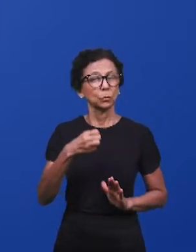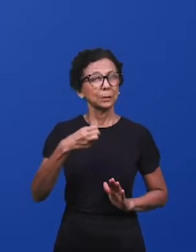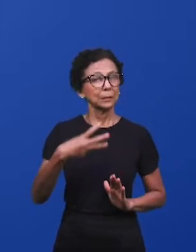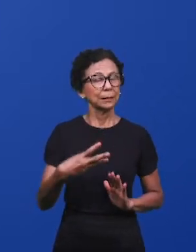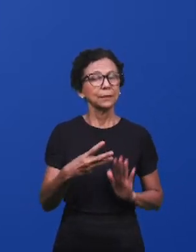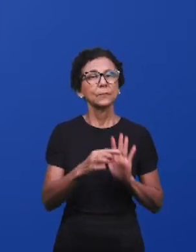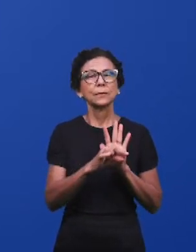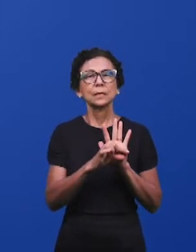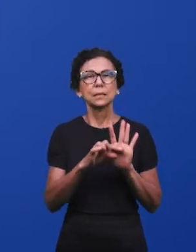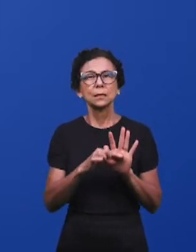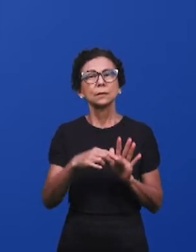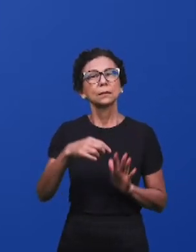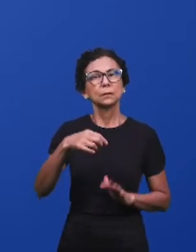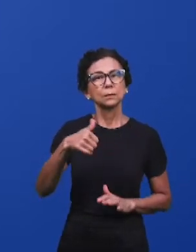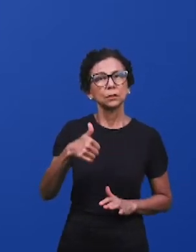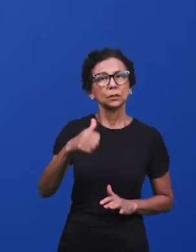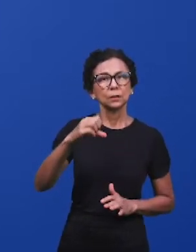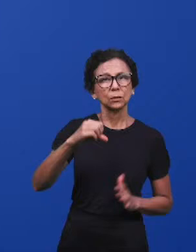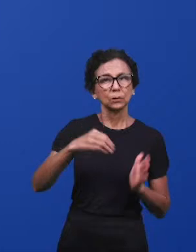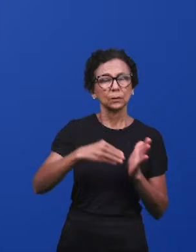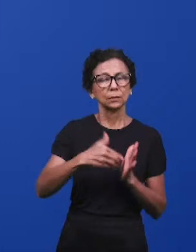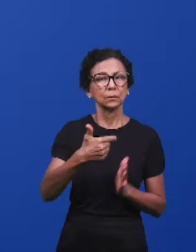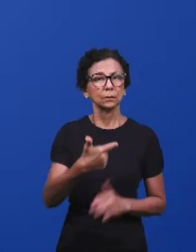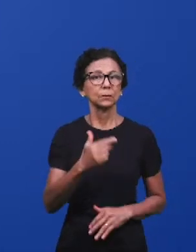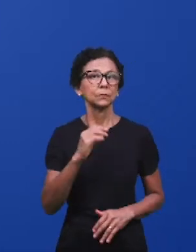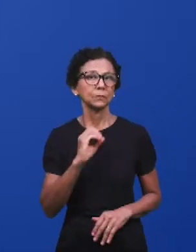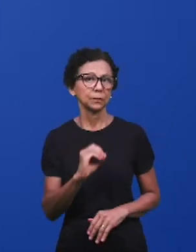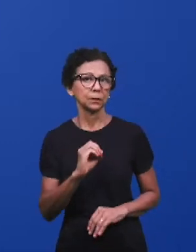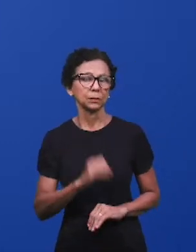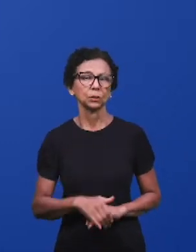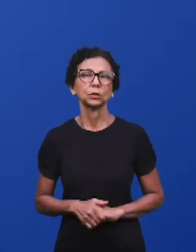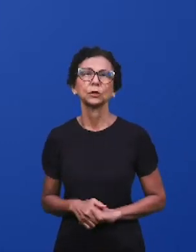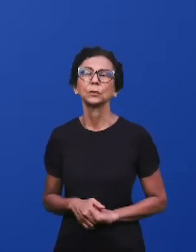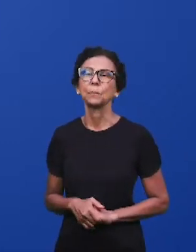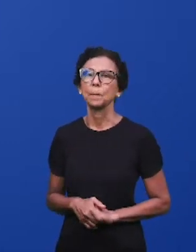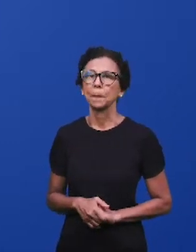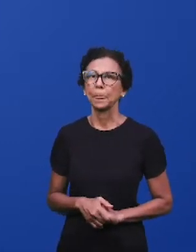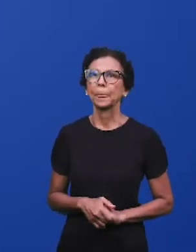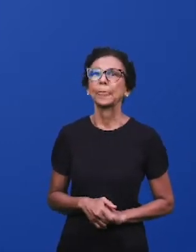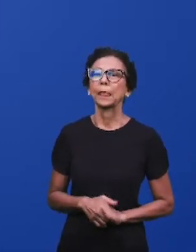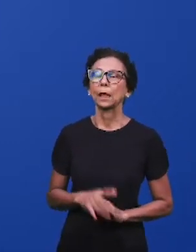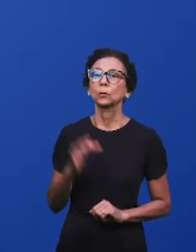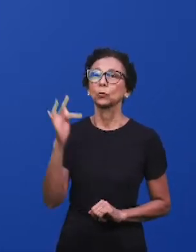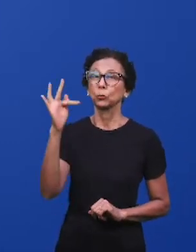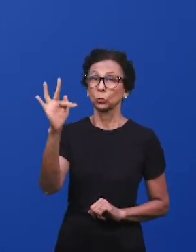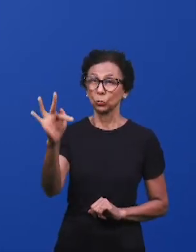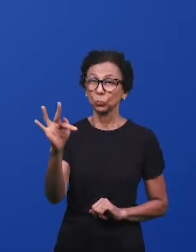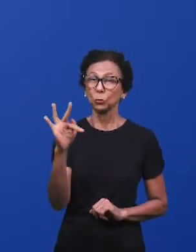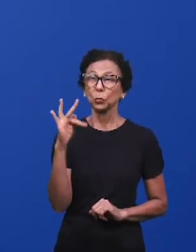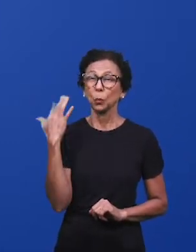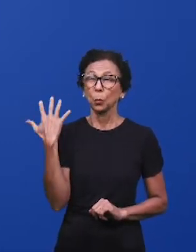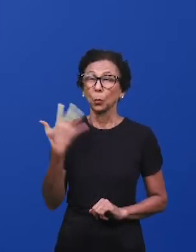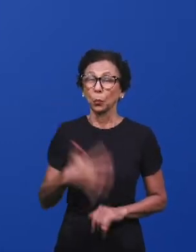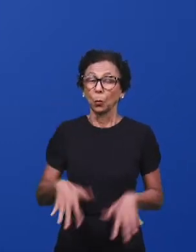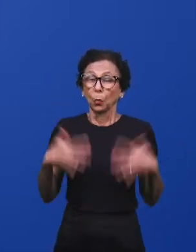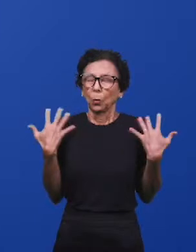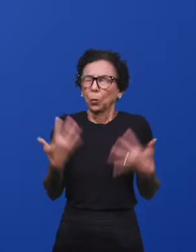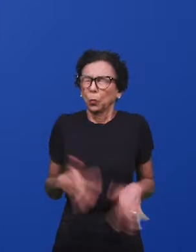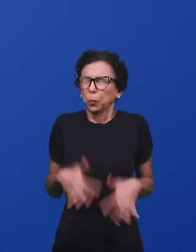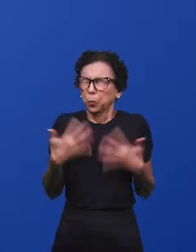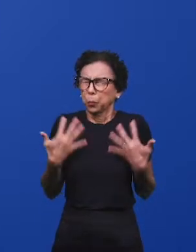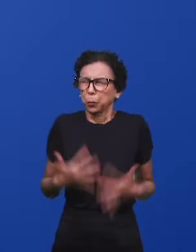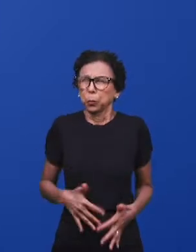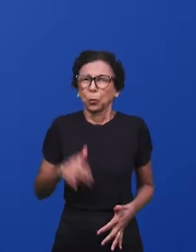versículo 19, versículo 20, que diz assim: porque naqueles dias haverá uma aflição tal qual nunca